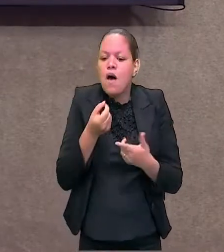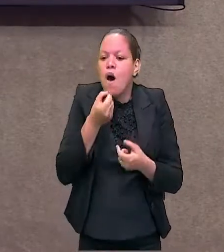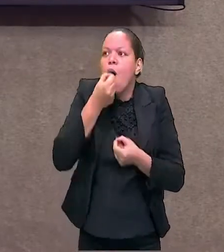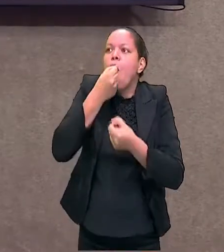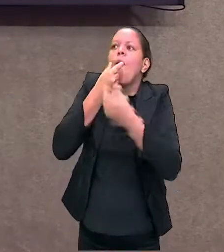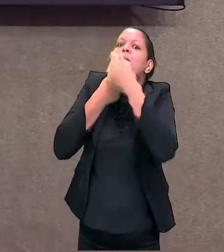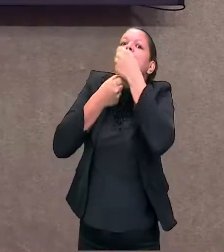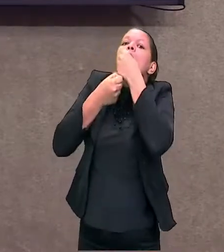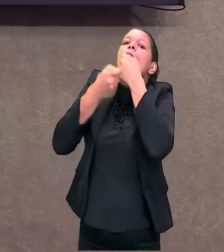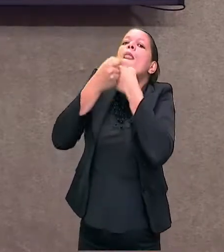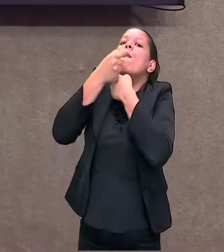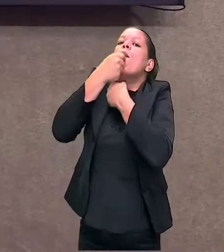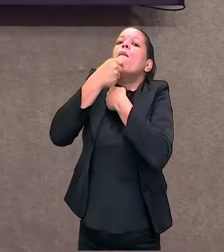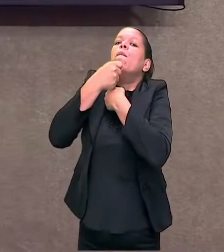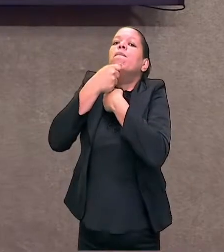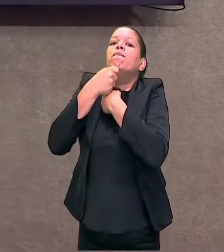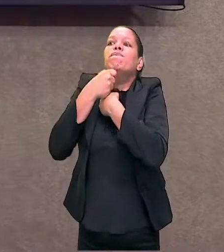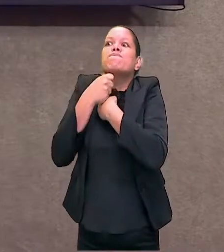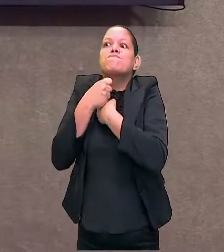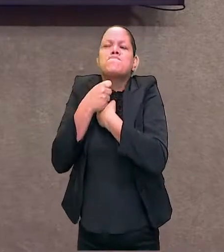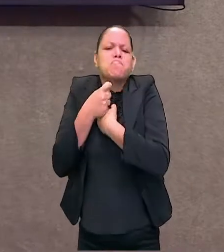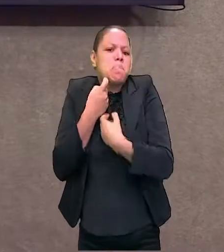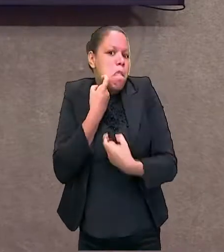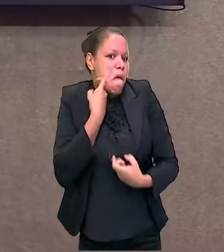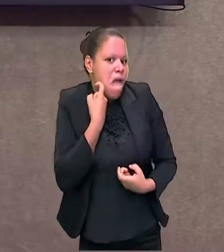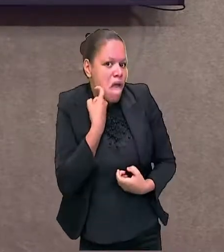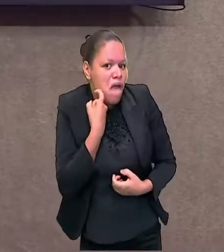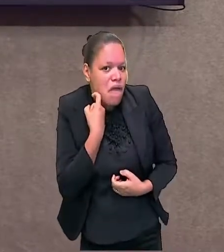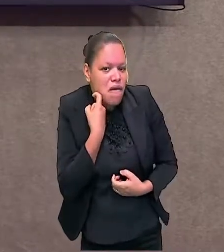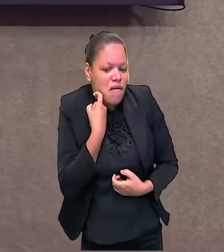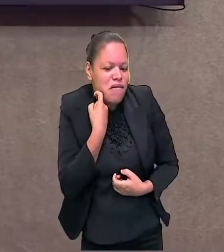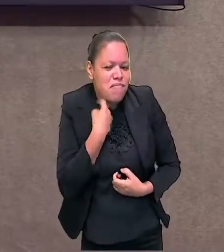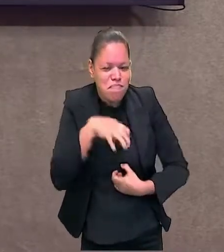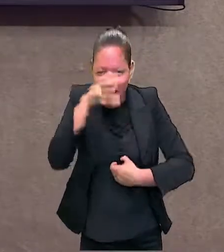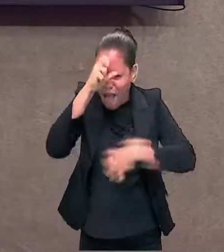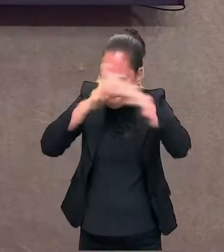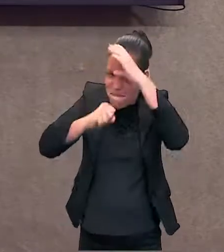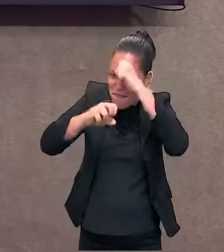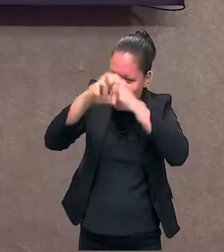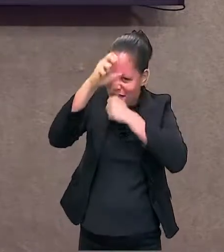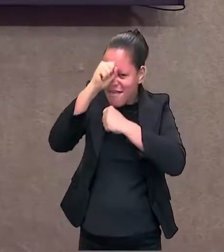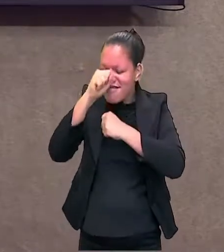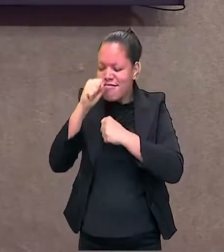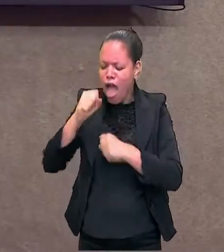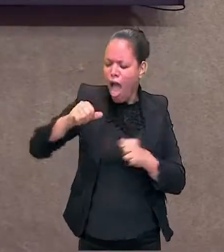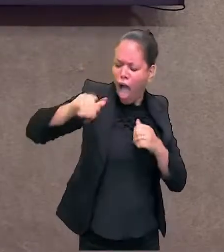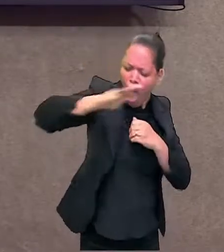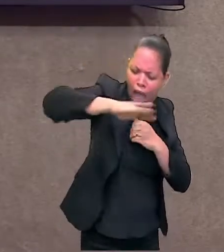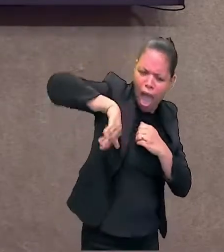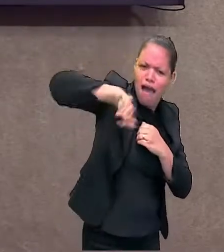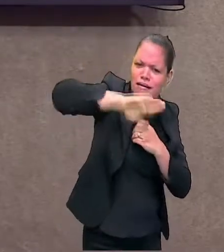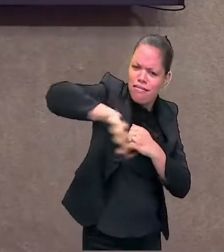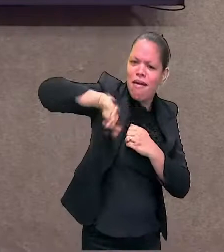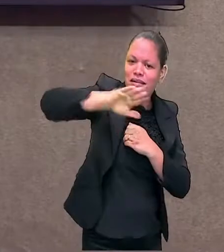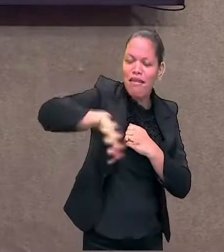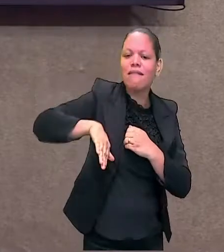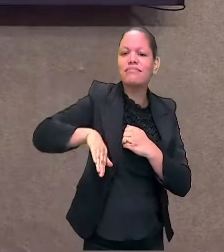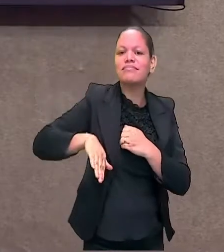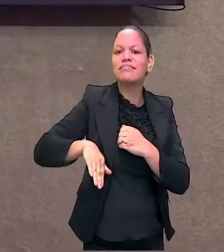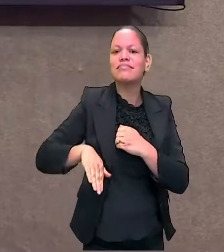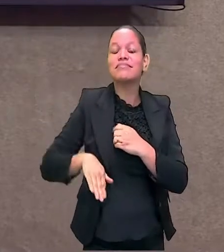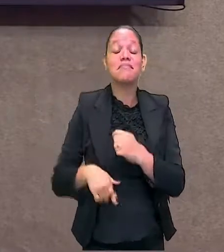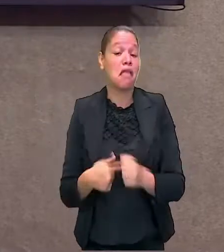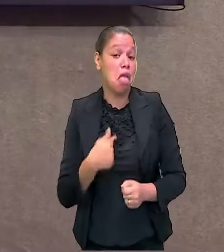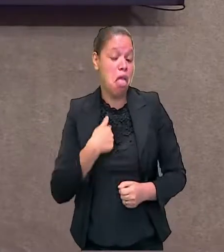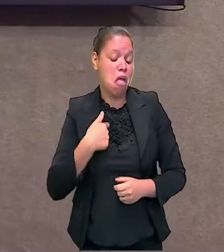engolir girino para aprender a nadar. Eu, que trabalho ali na área do bairro